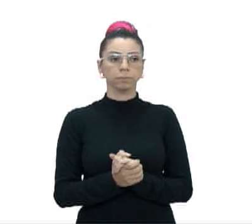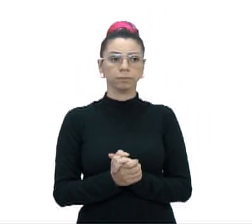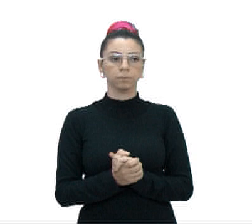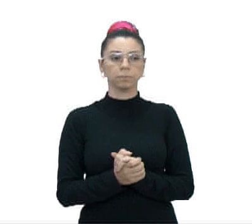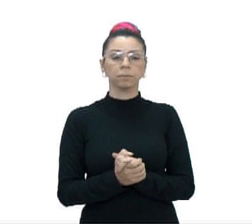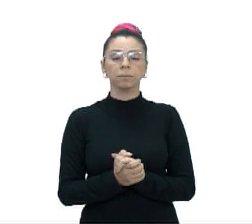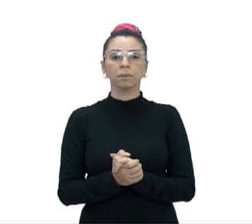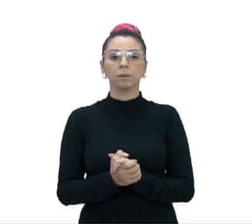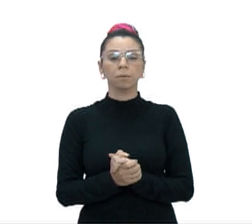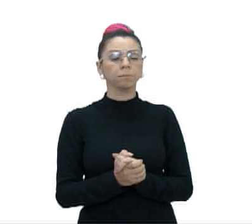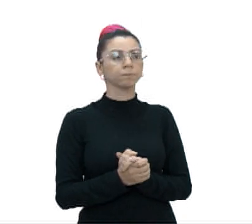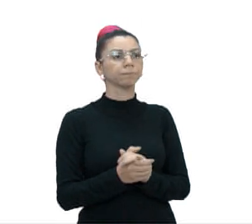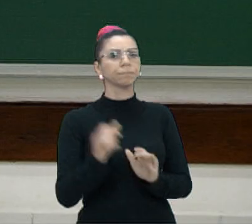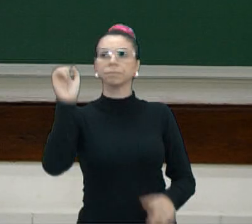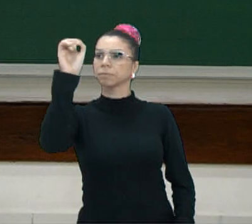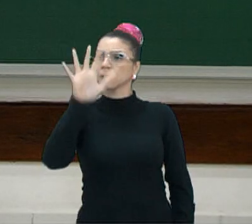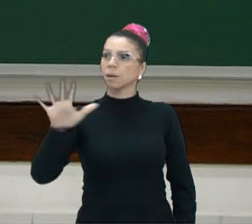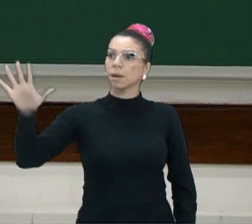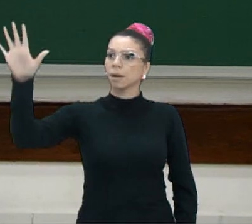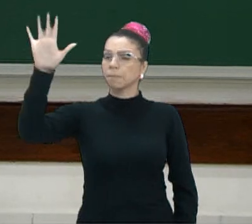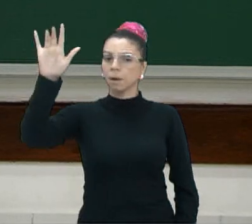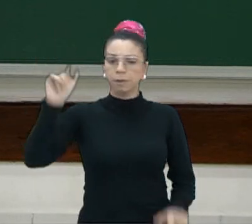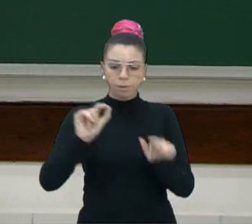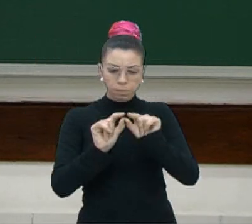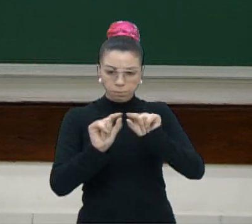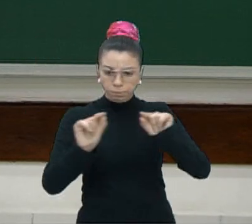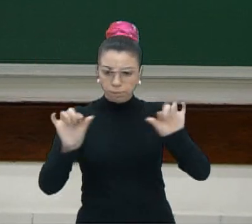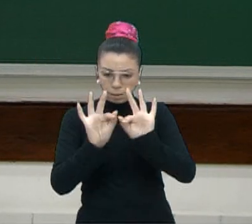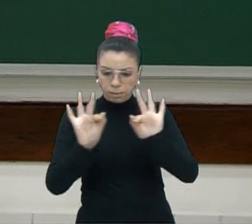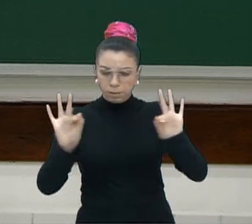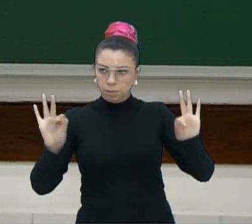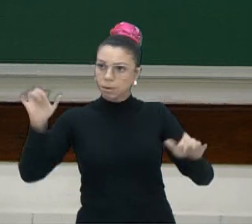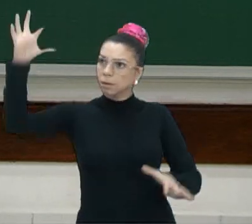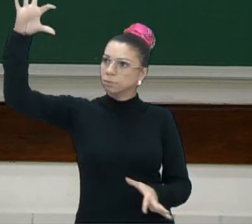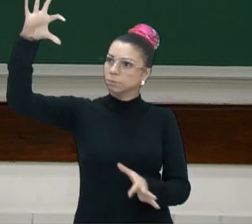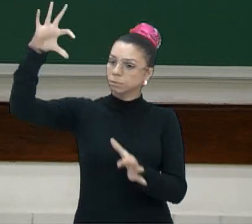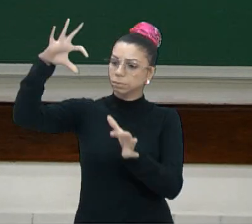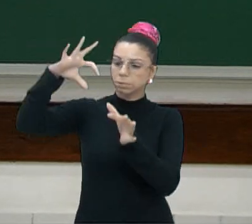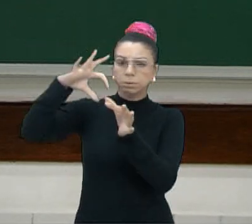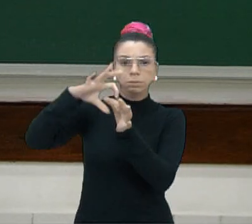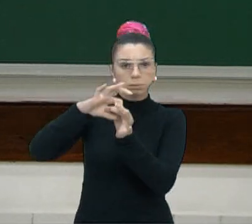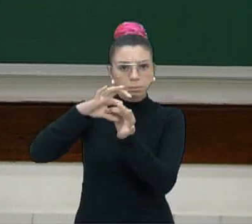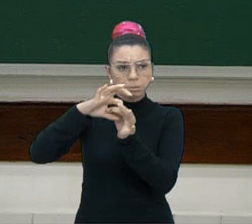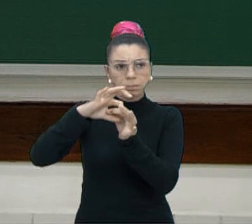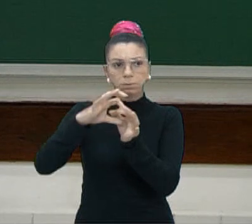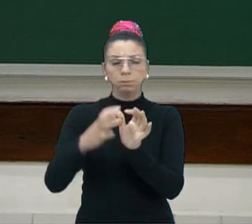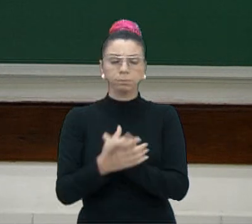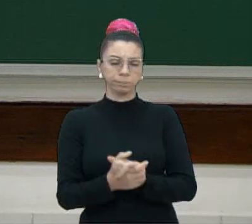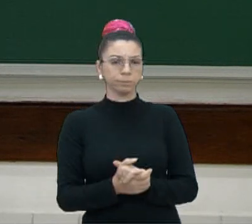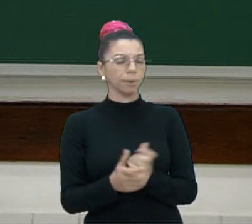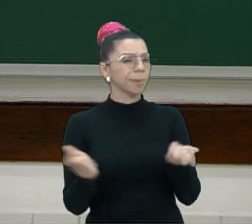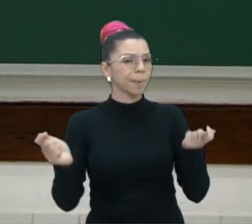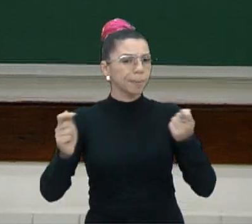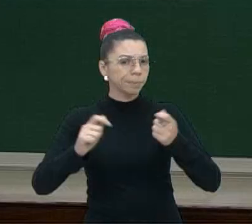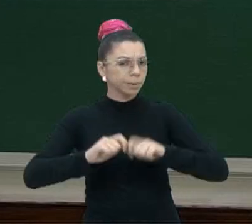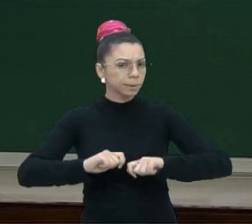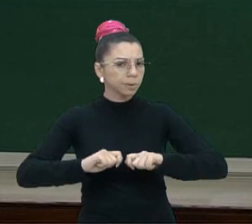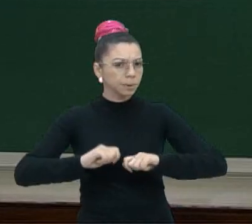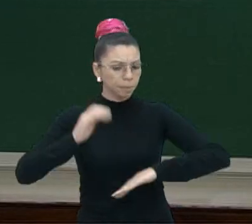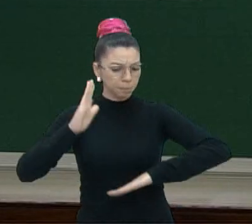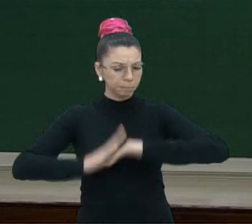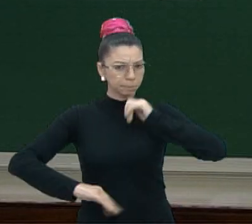à imagem. Então, entender ali o que aquela legenda quer dizer com aquela imagem. Será que eu preciso ser um